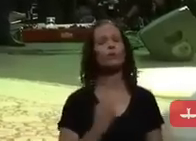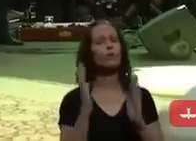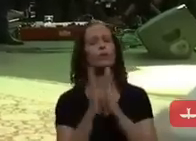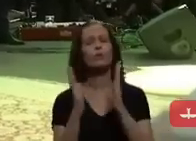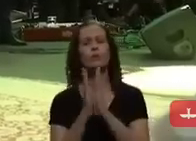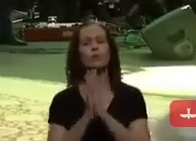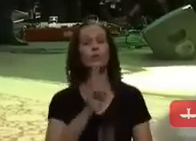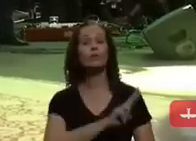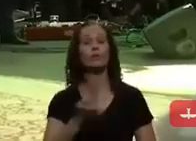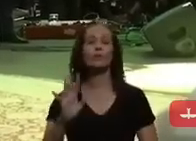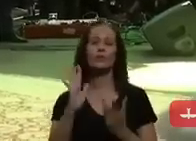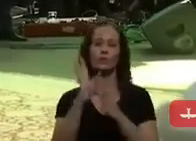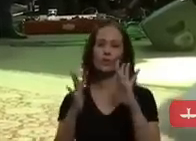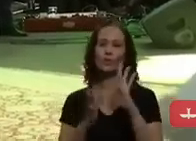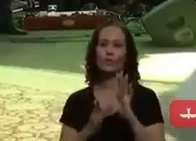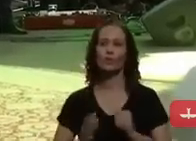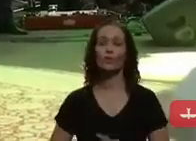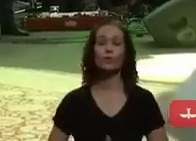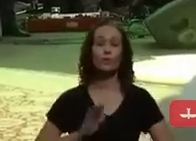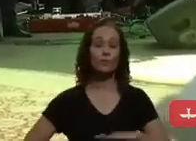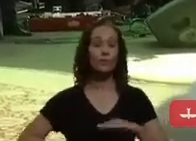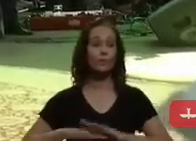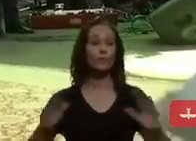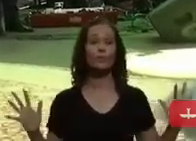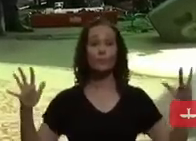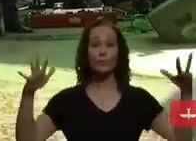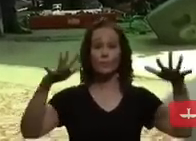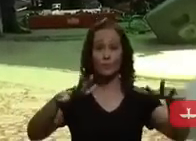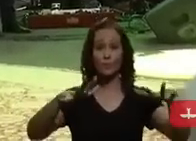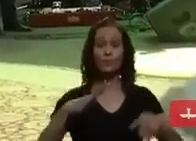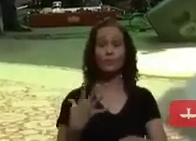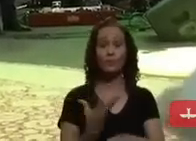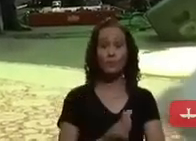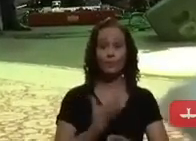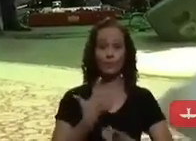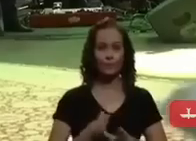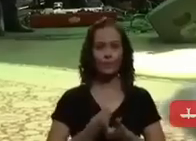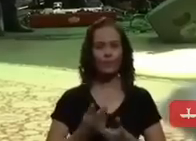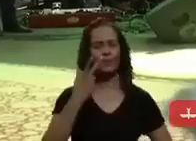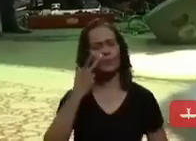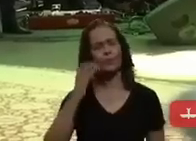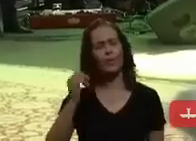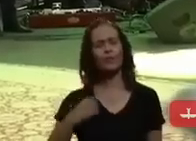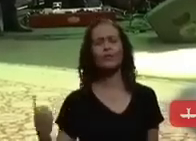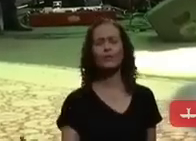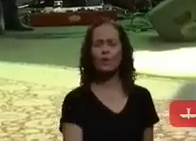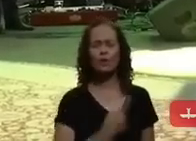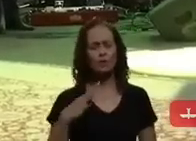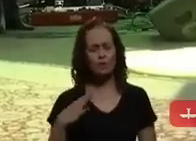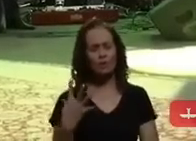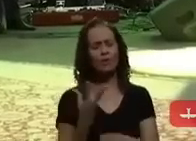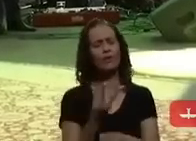de Jesus. Com as suas mãos estendidas, vamos orar como igreja. Diga comigo, Pai, nós como